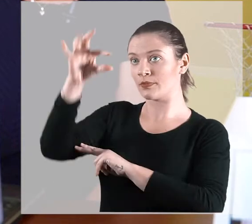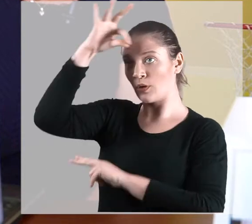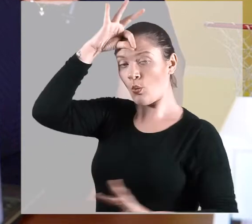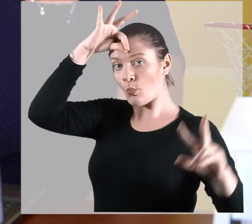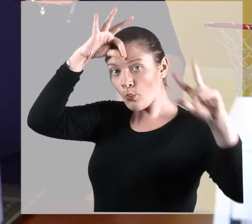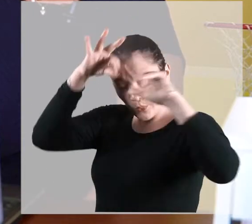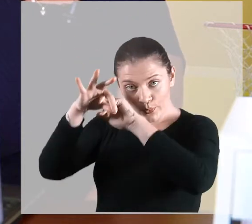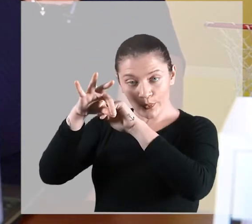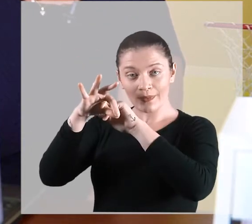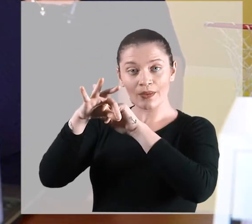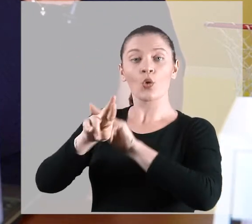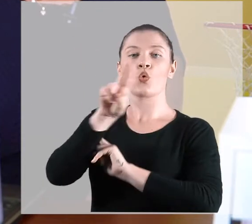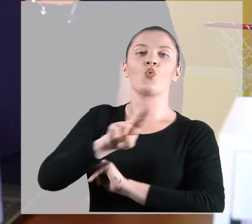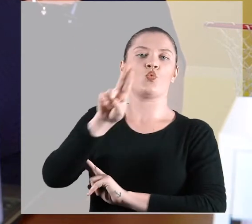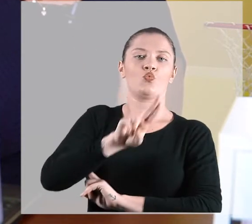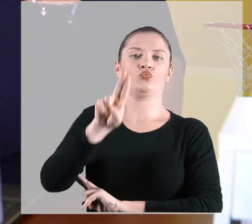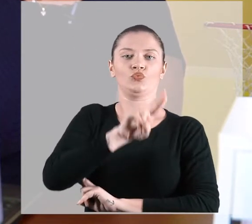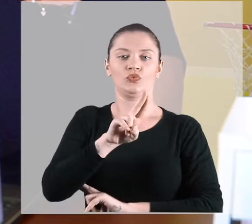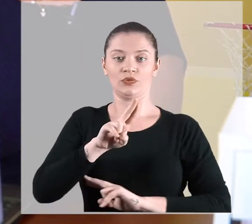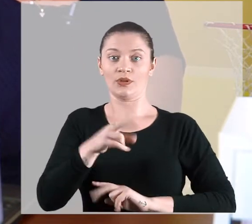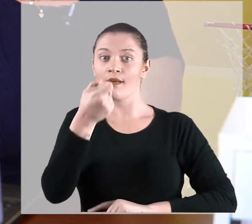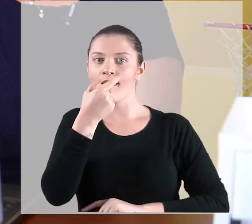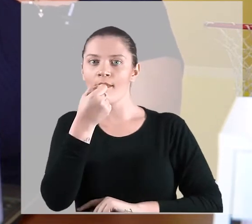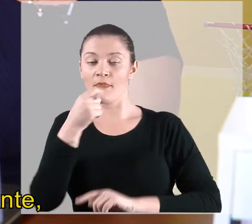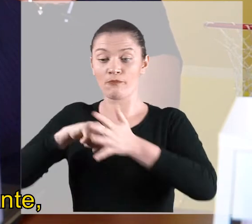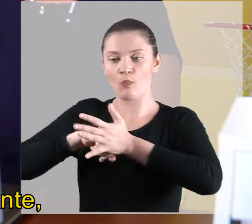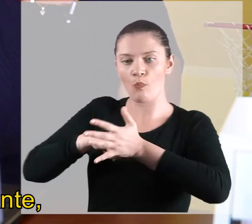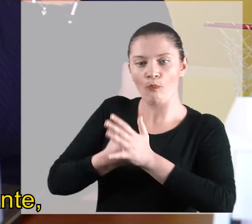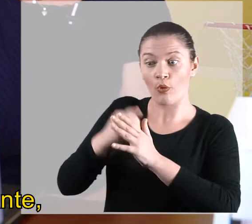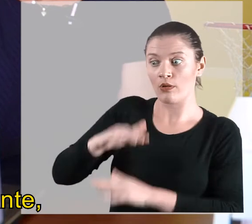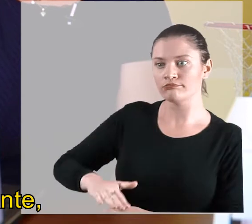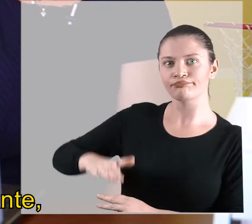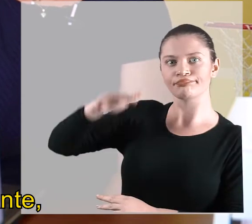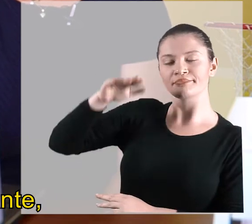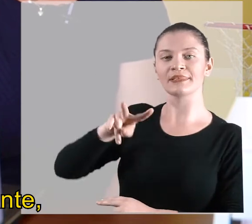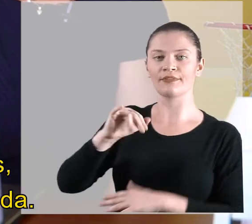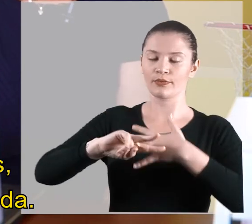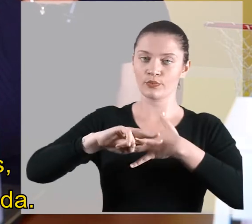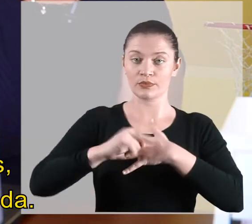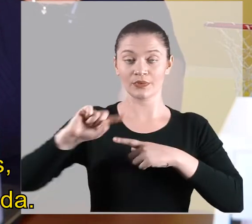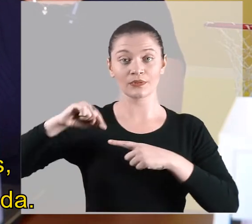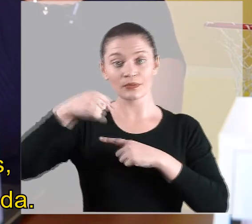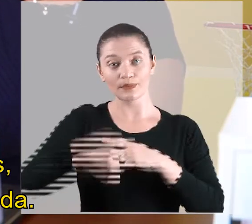vão ter efeitos no desenvolvimento, bloquear a puberdade, que vai ter repercussão mais adiante,